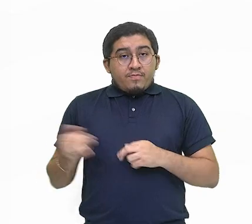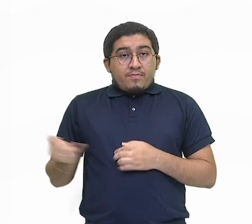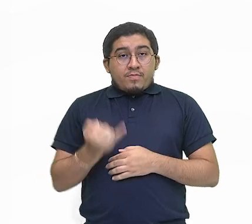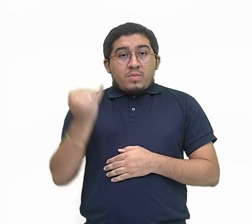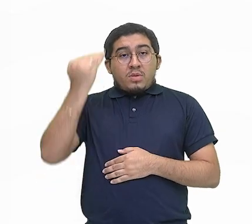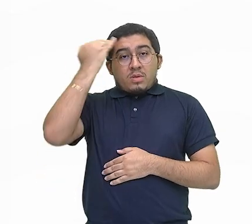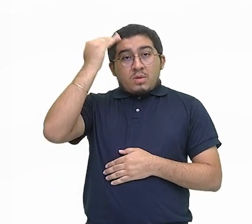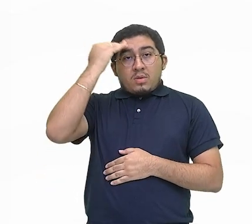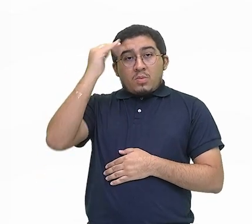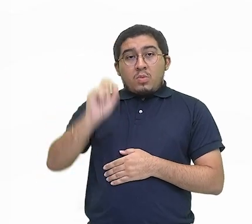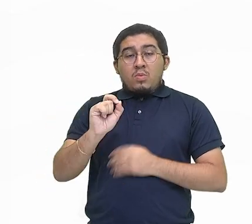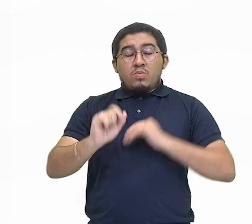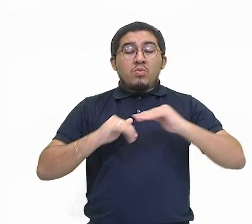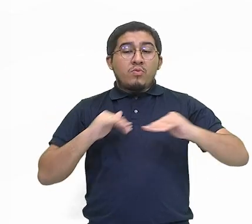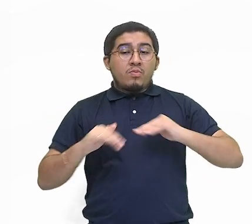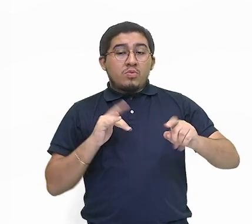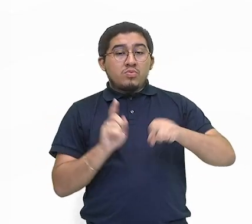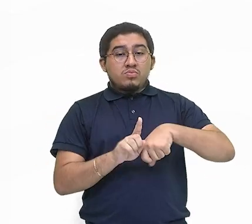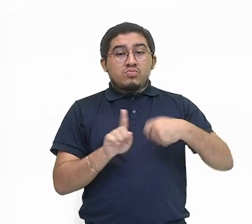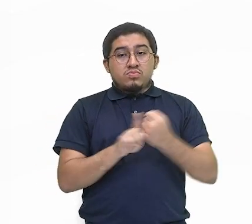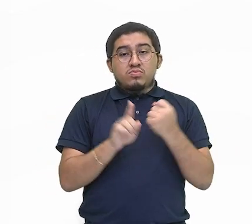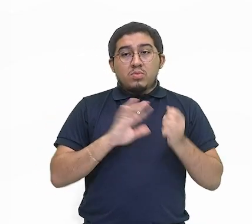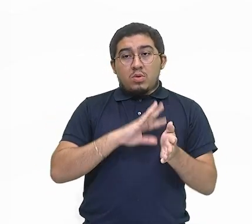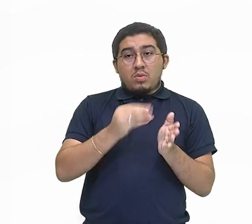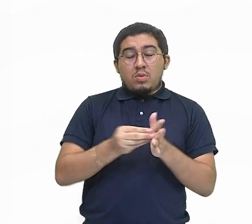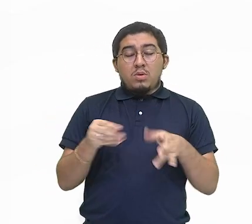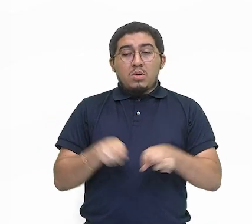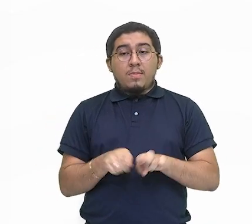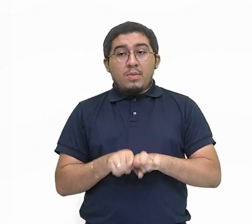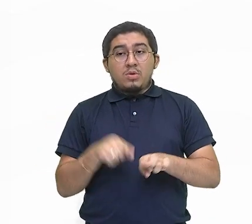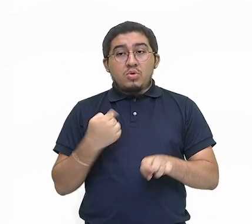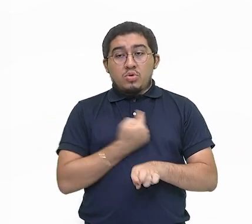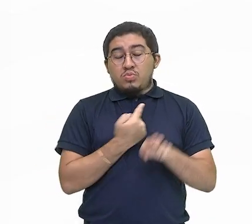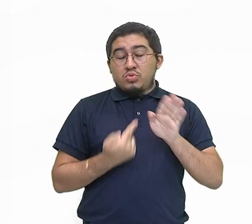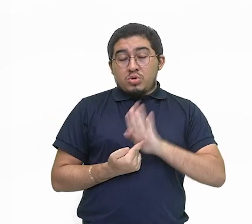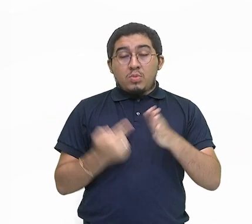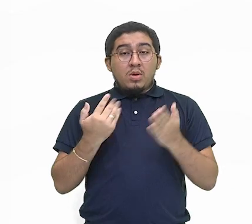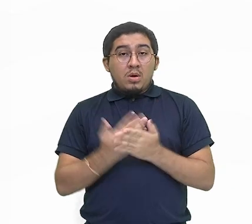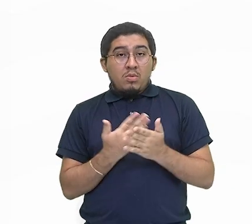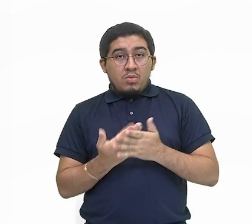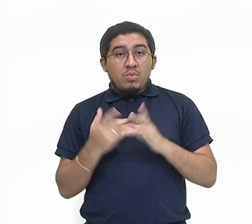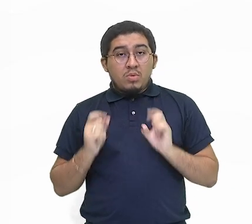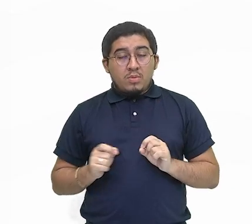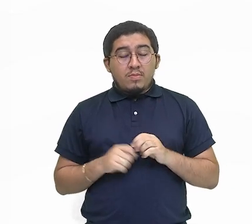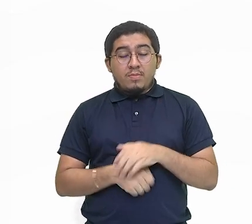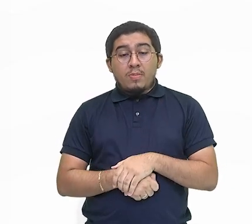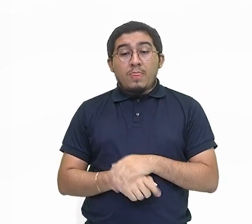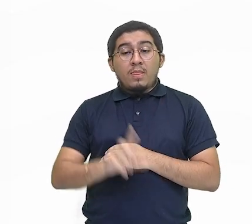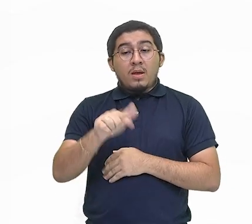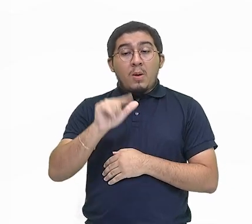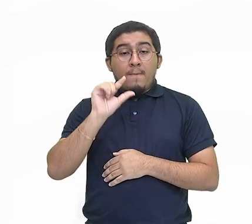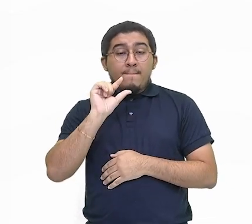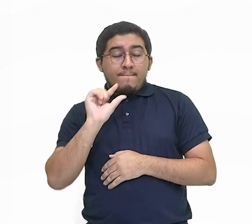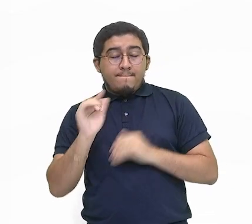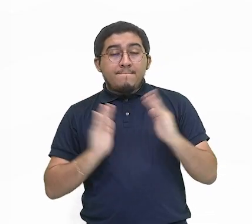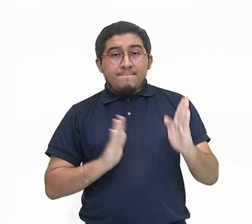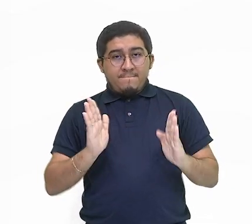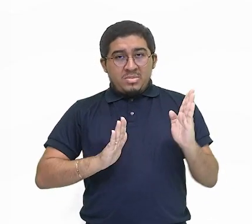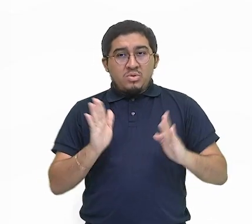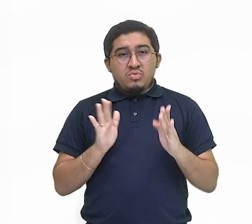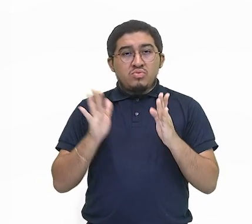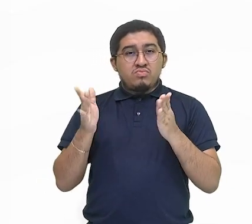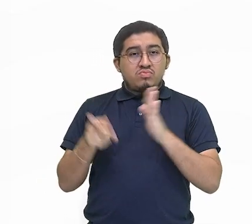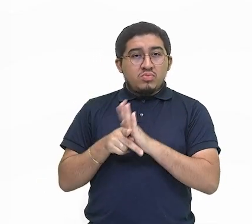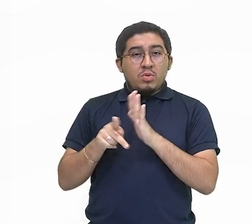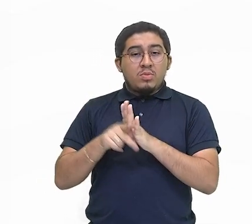esses movimentos sociais da Amazônia, e nós trouxemos em nossas aulas um período muito específico, que é